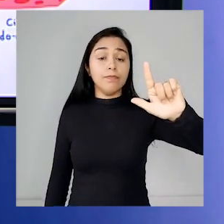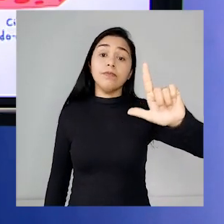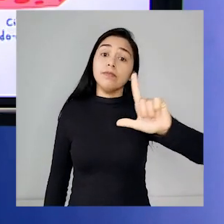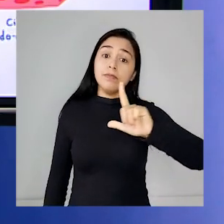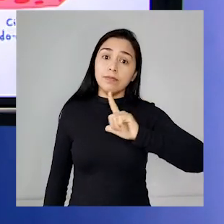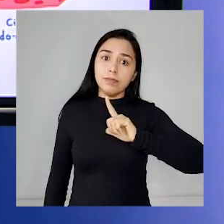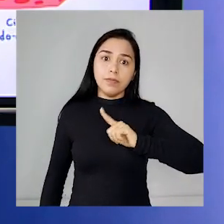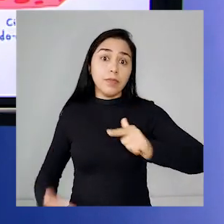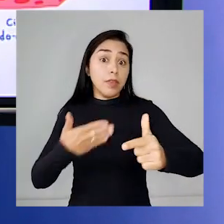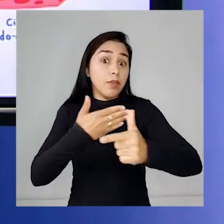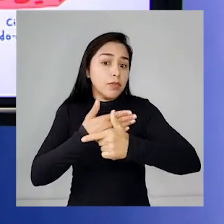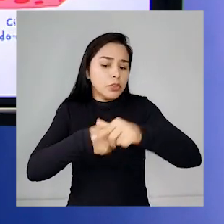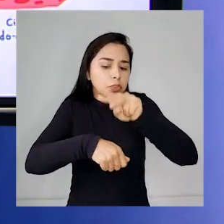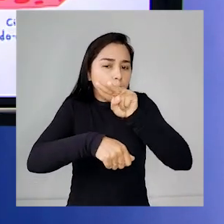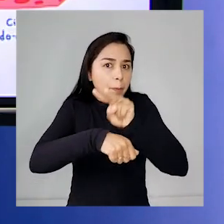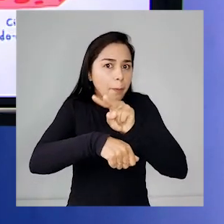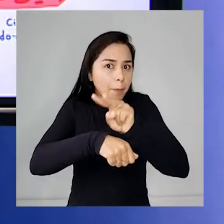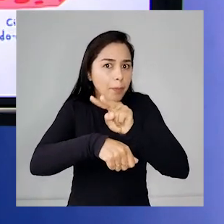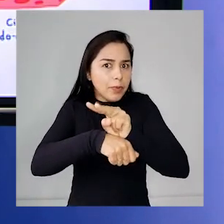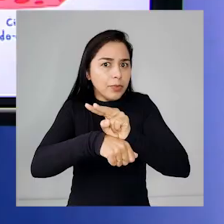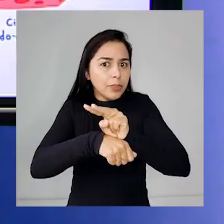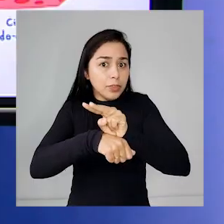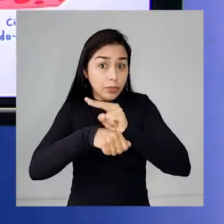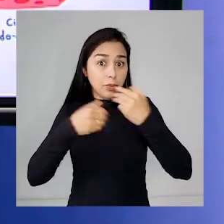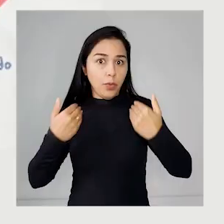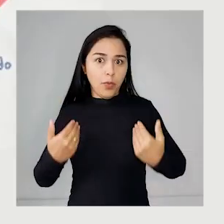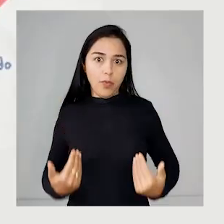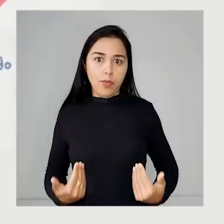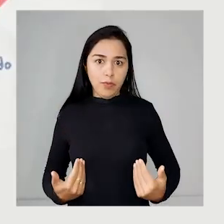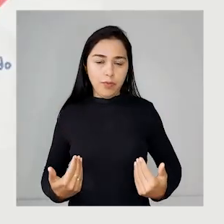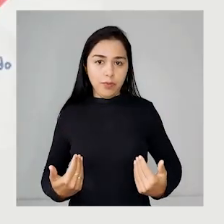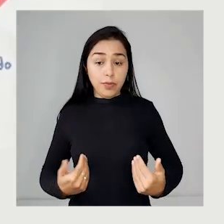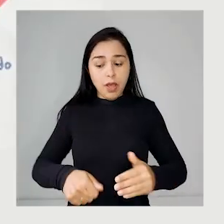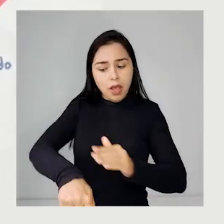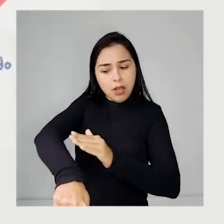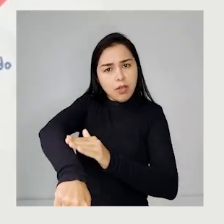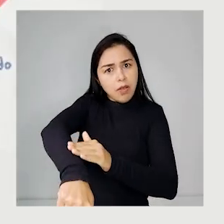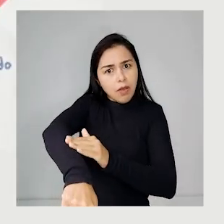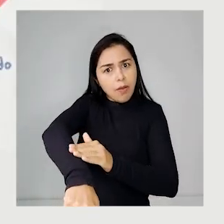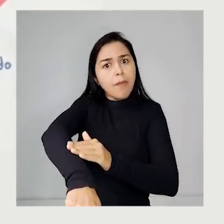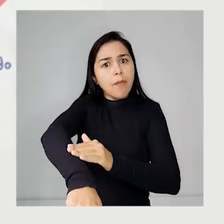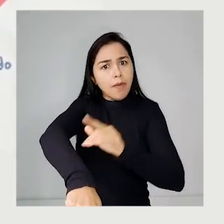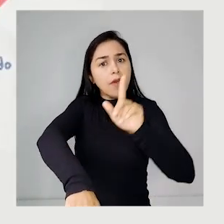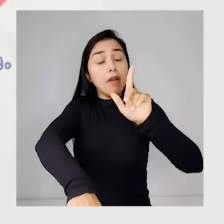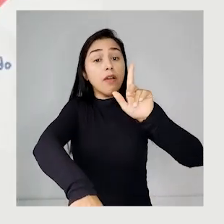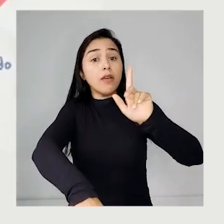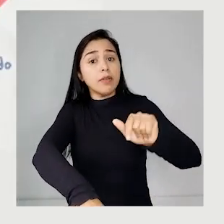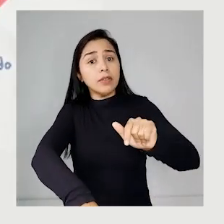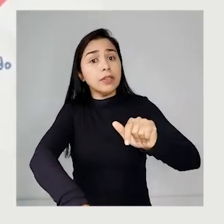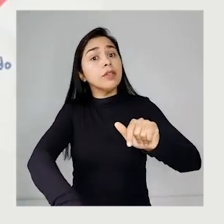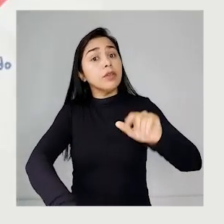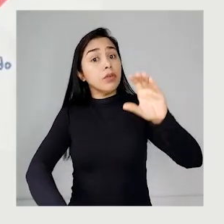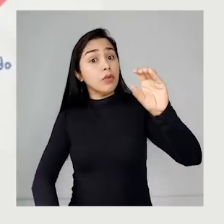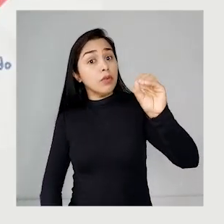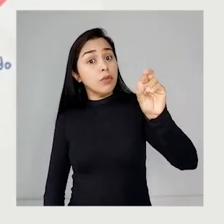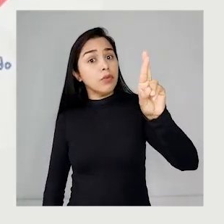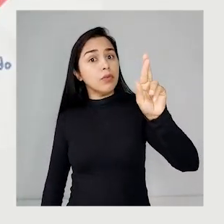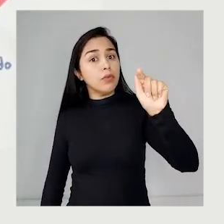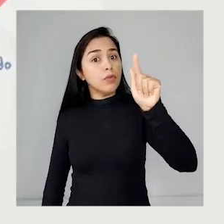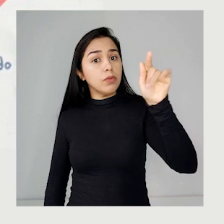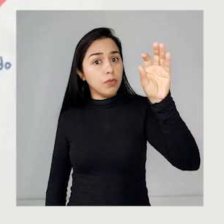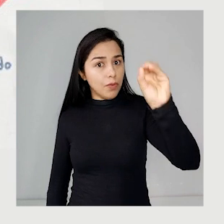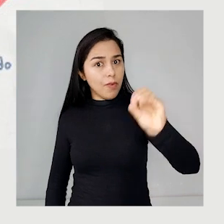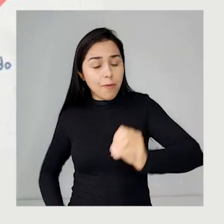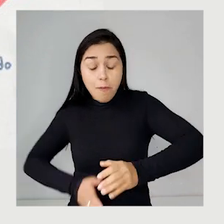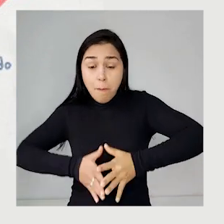a proteção contra agentes externos. Por exemplo, a nossa pele é um órgão do nosso corpo, o maior órgão